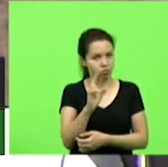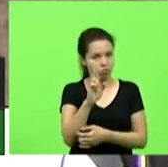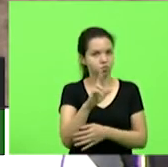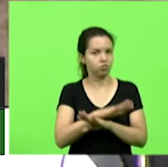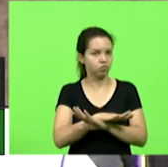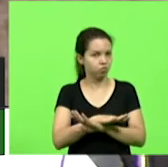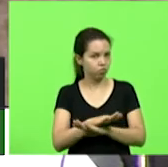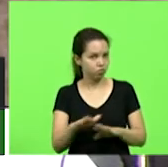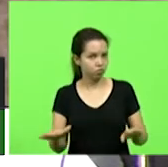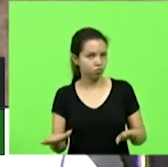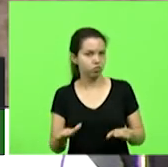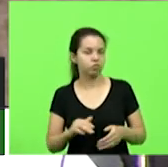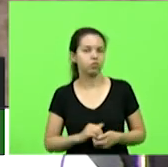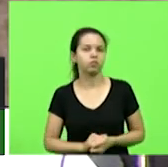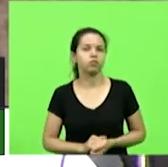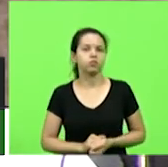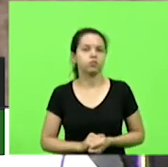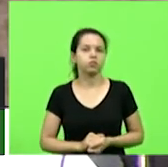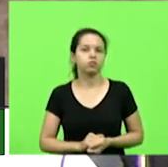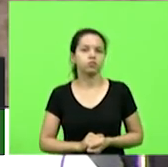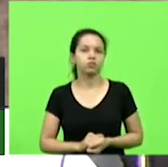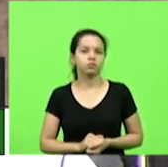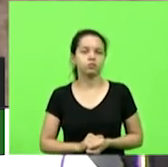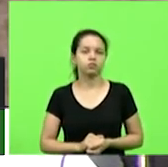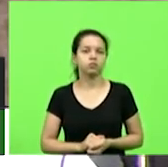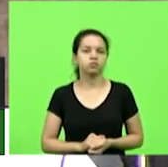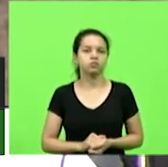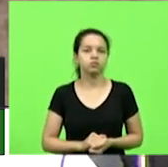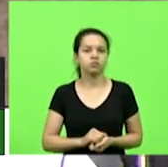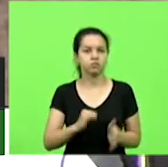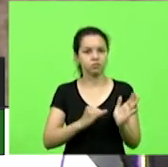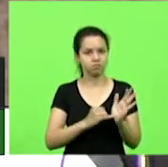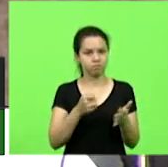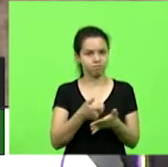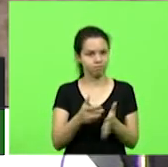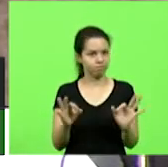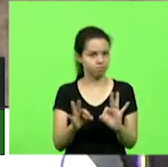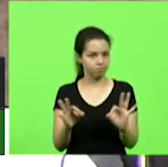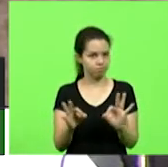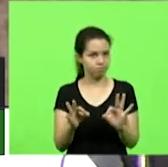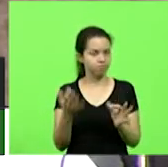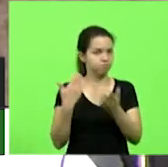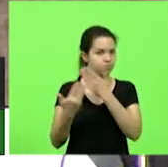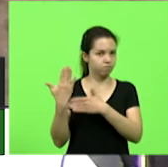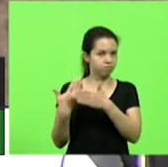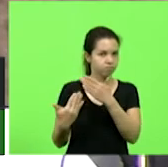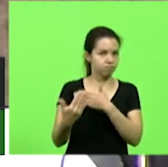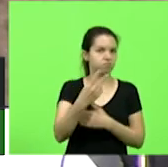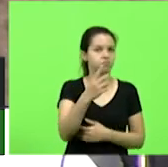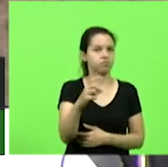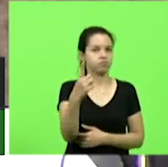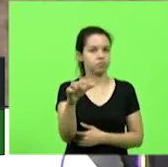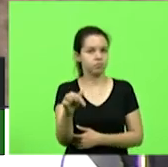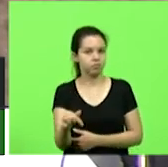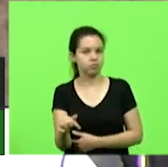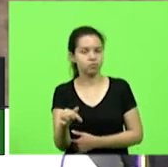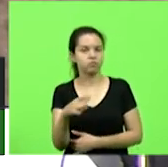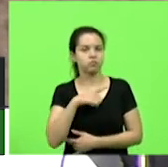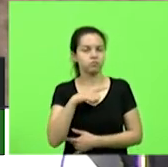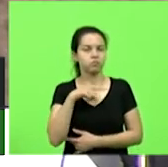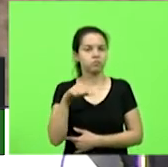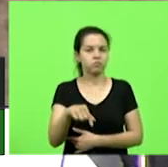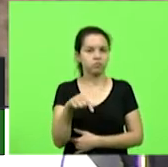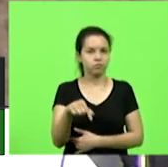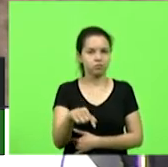apenas os juros dos impostos não pagos. E naquela oportunidade, em 2017, tivemos aqui, na pior